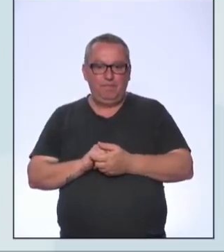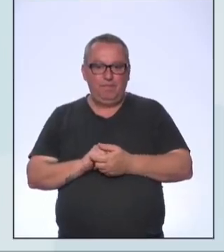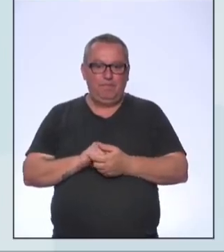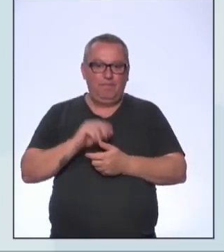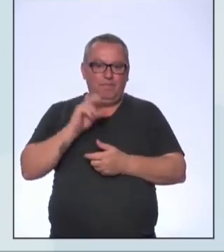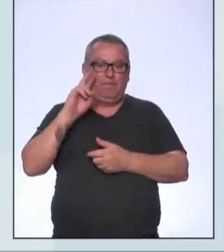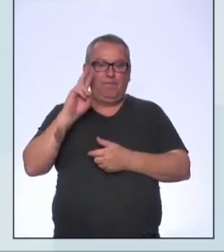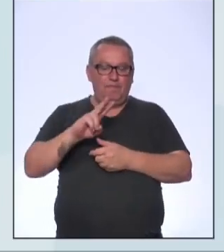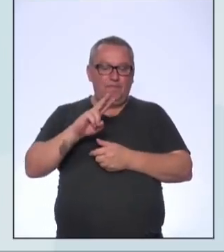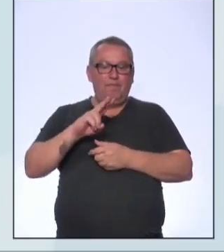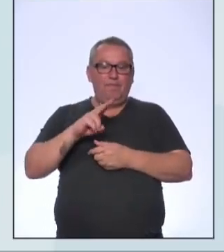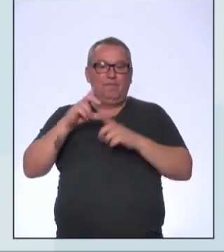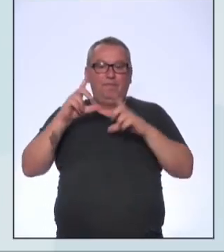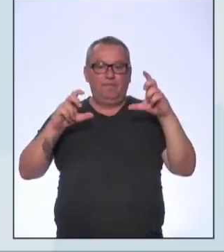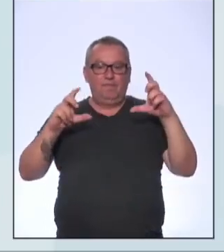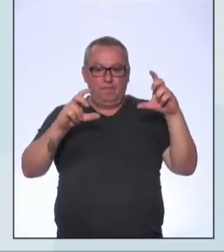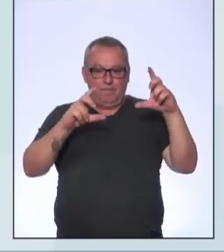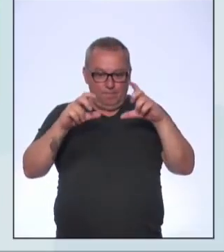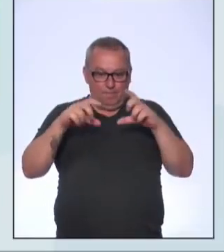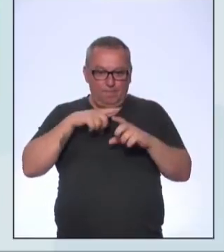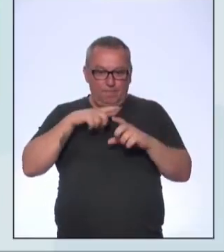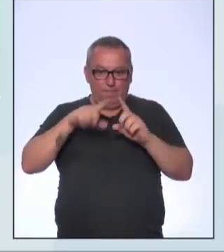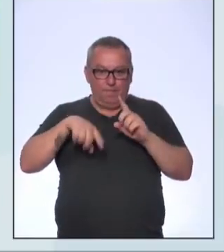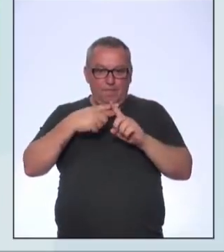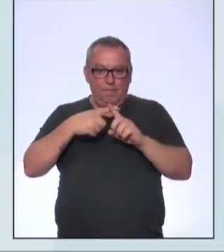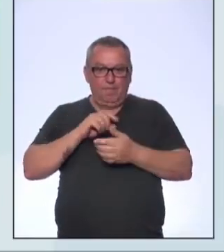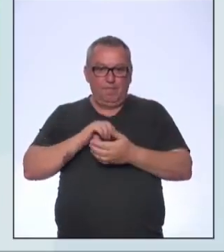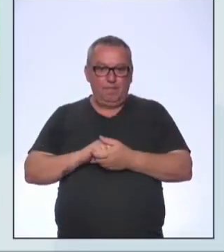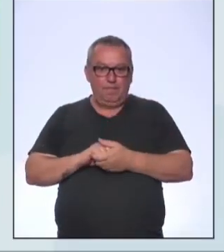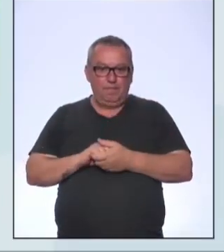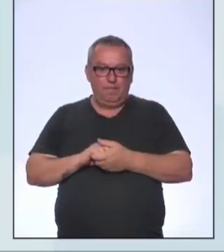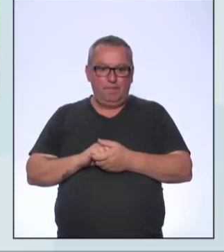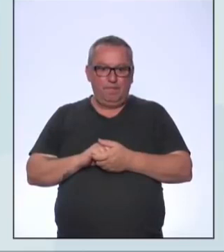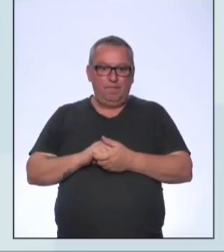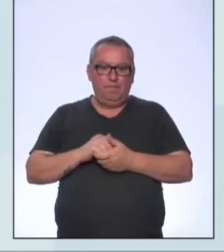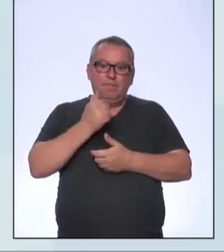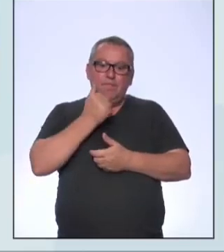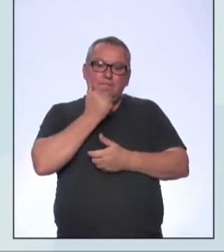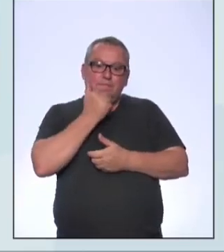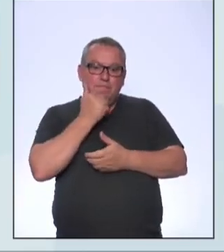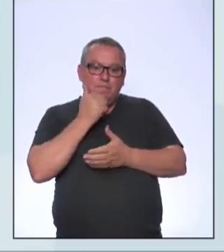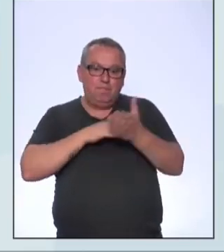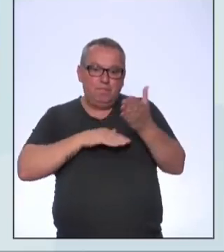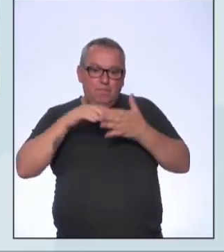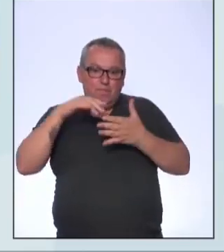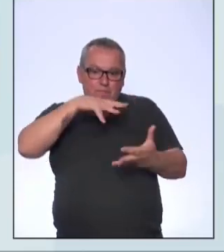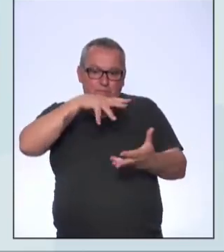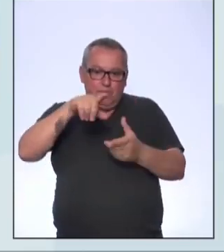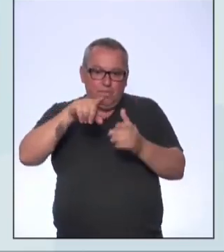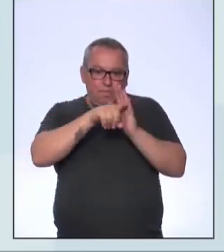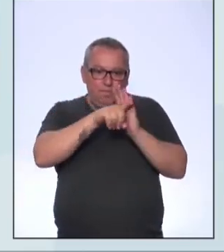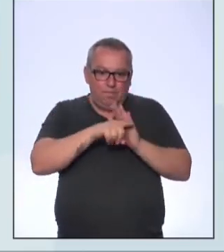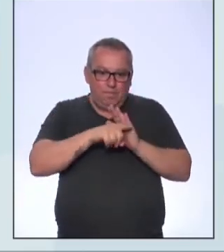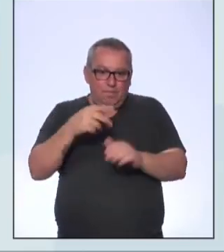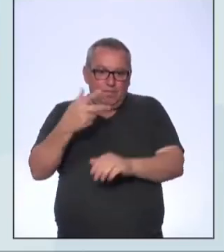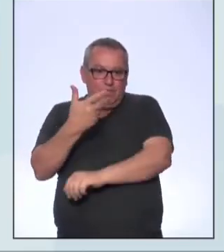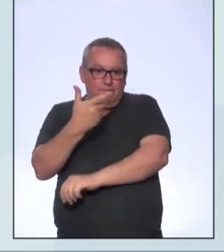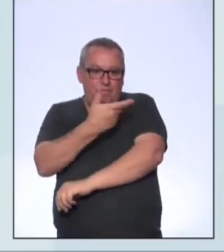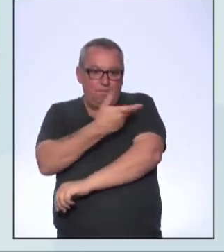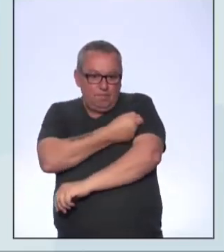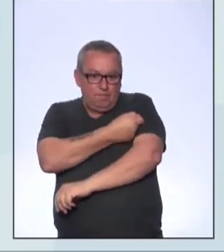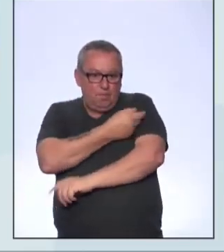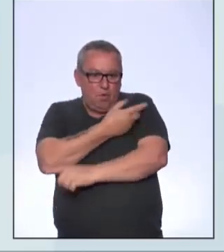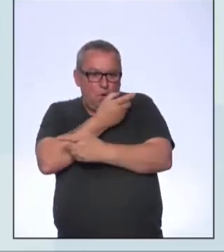de fotografias... Vamos ver se tem mais. Tem mais uma. Muito bem. Cientistas do mundo todo estão pesquisando uma vacina que